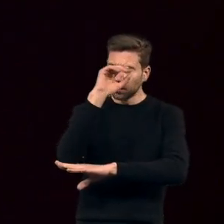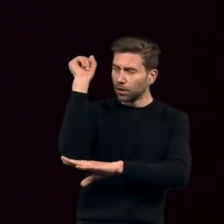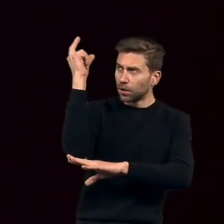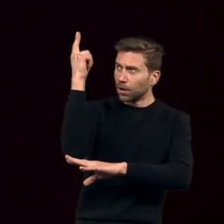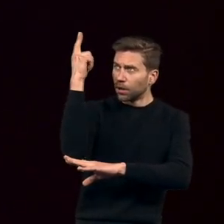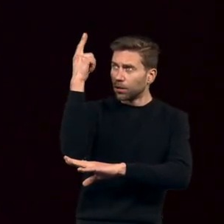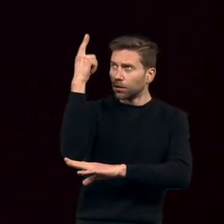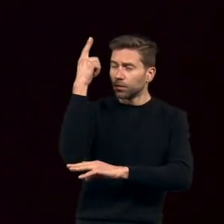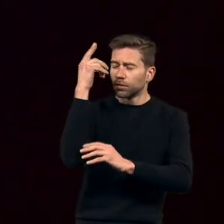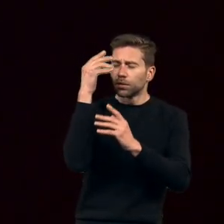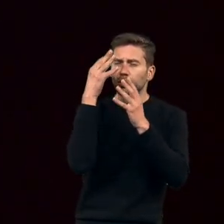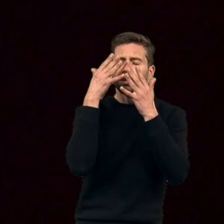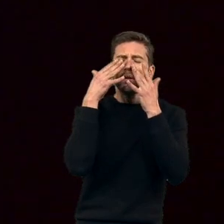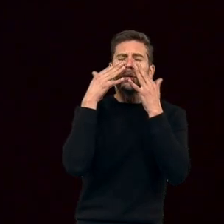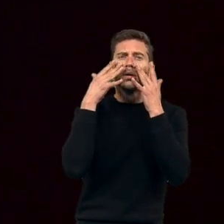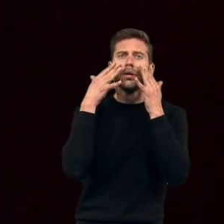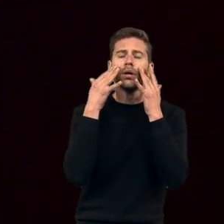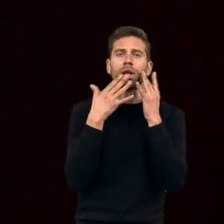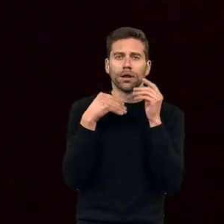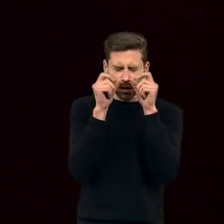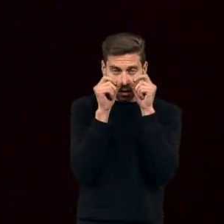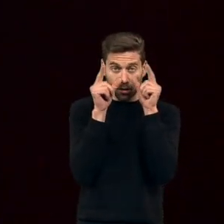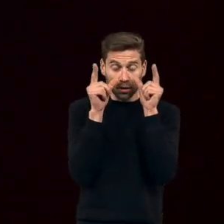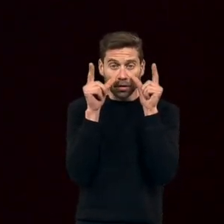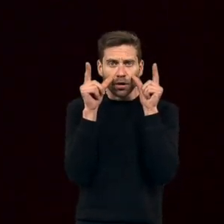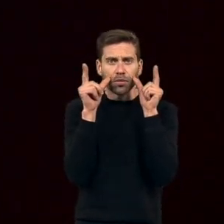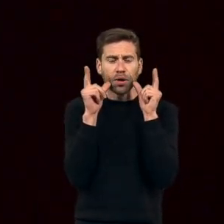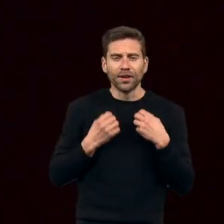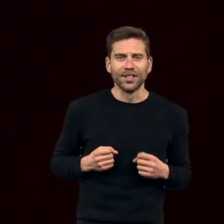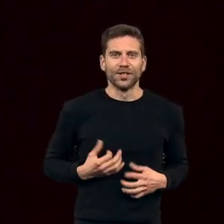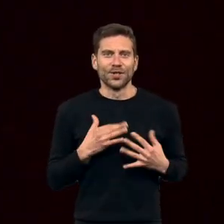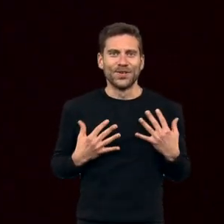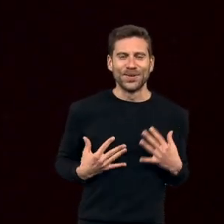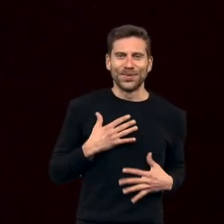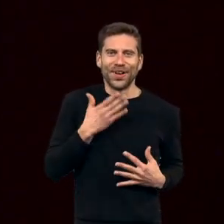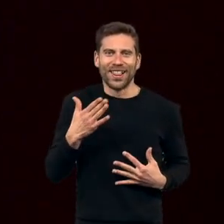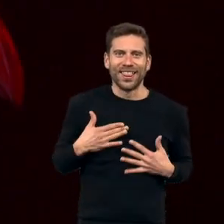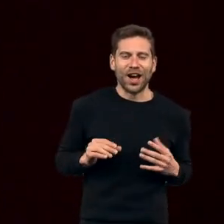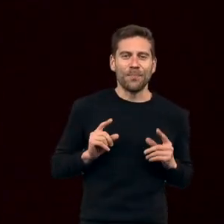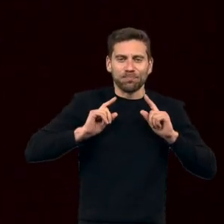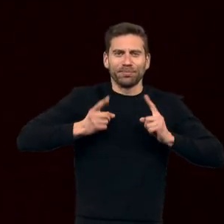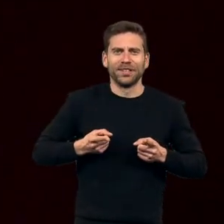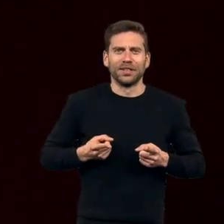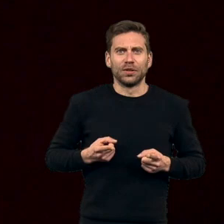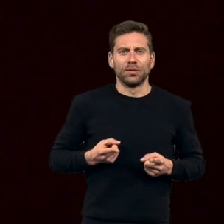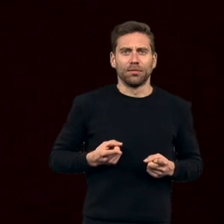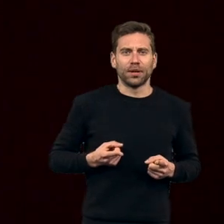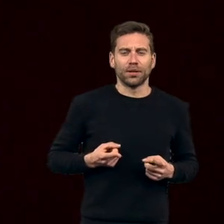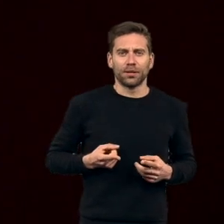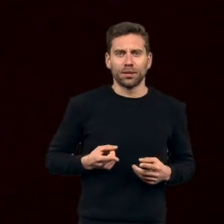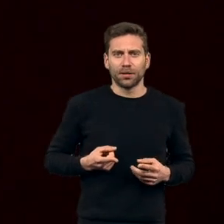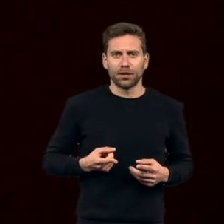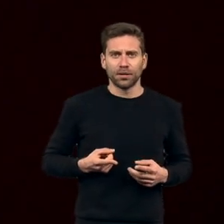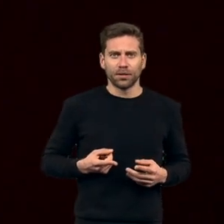minhas faces, meus olhos conscientes dilatam-se, o êxtase em mim levanta-se, cresce, avança, com o ruído cego da alvoaça,